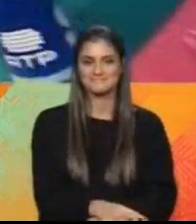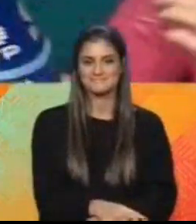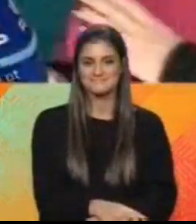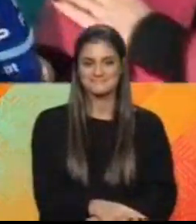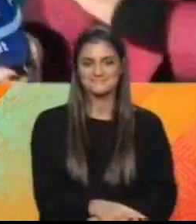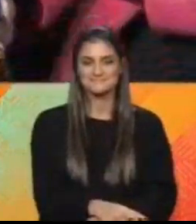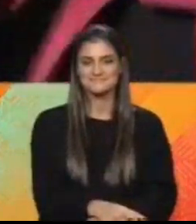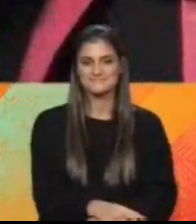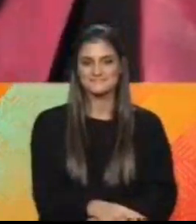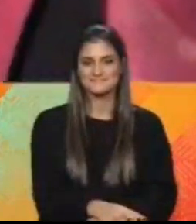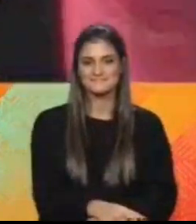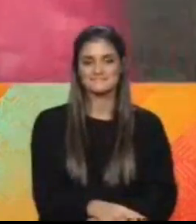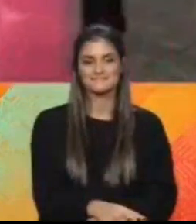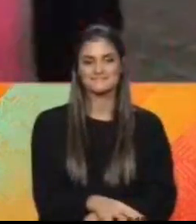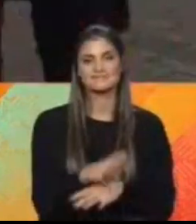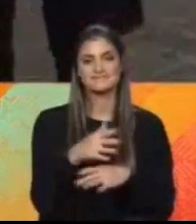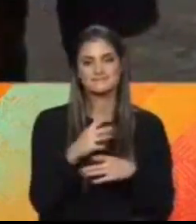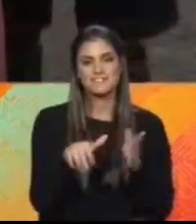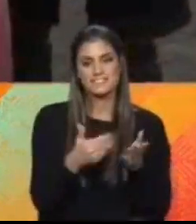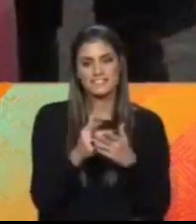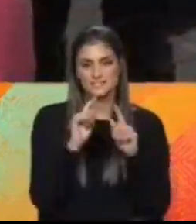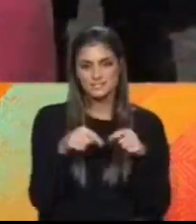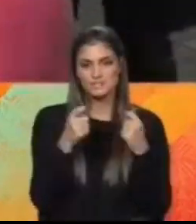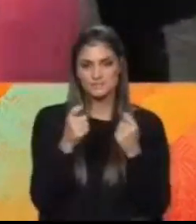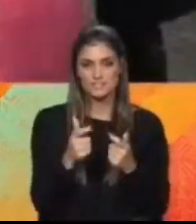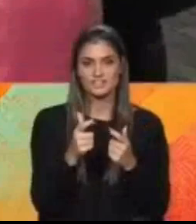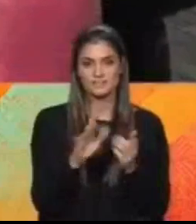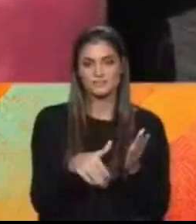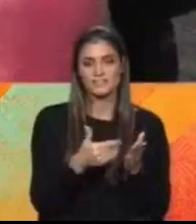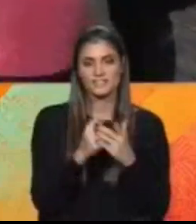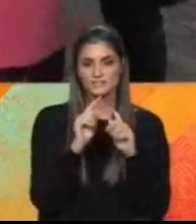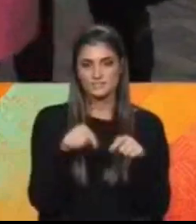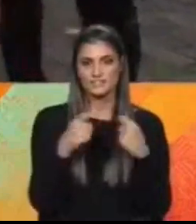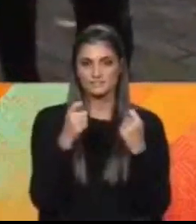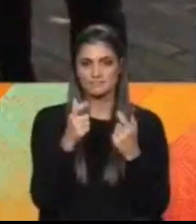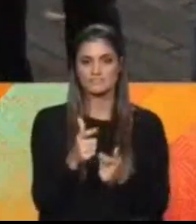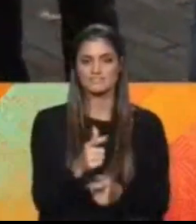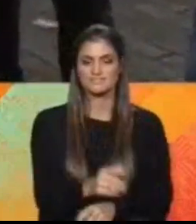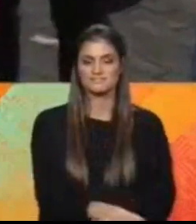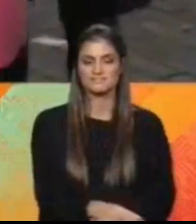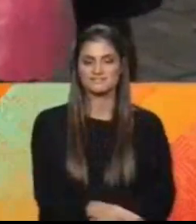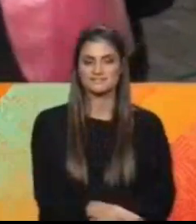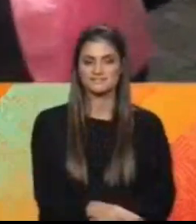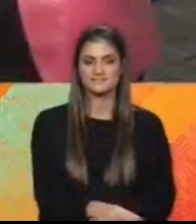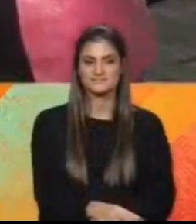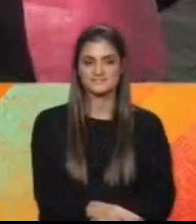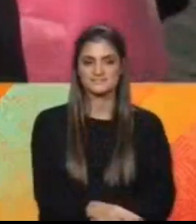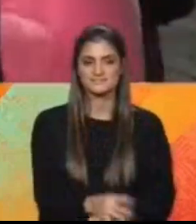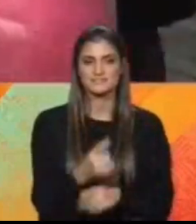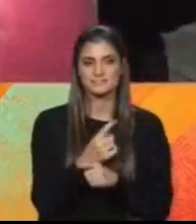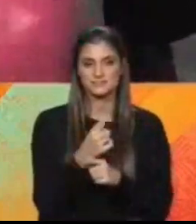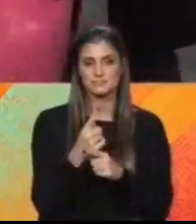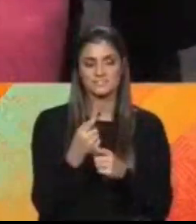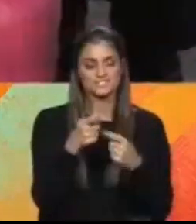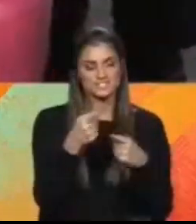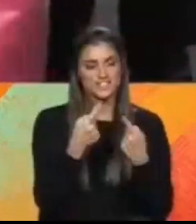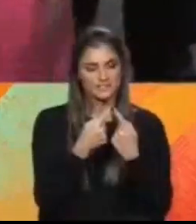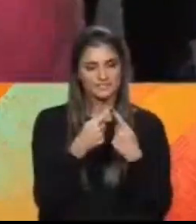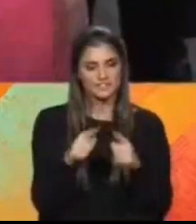lado. Para fazer sorrir um bocado, para fazer sorrir um bocado, para que isto seja